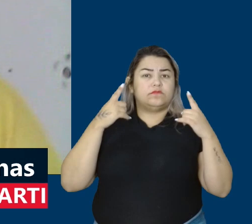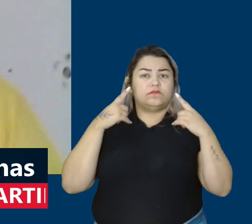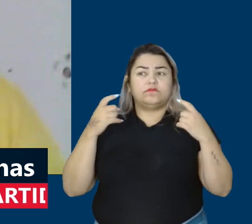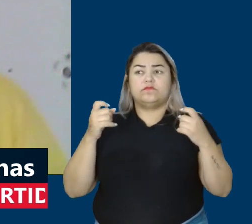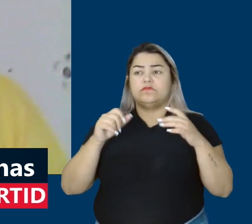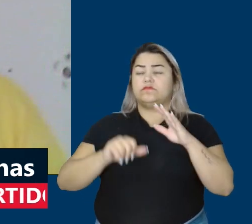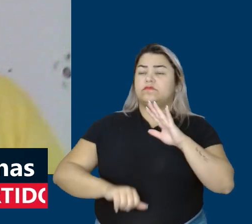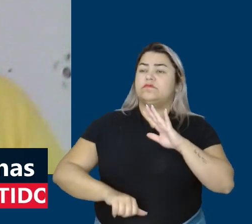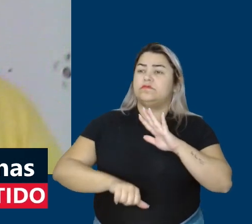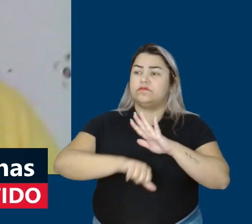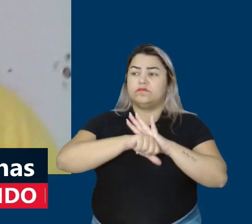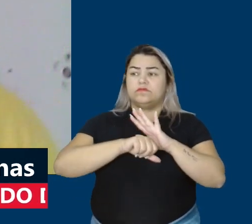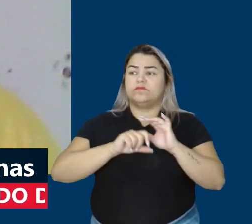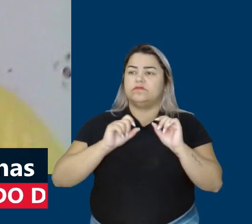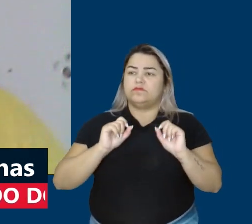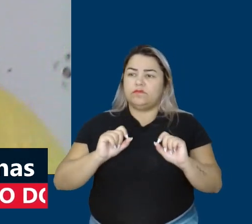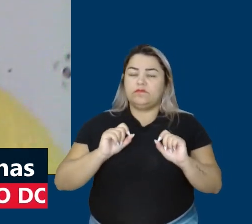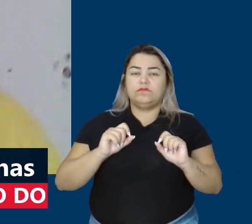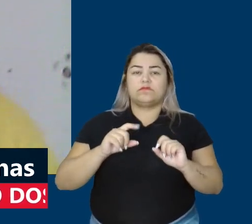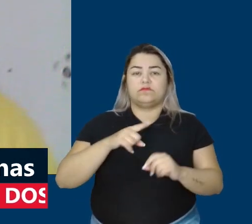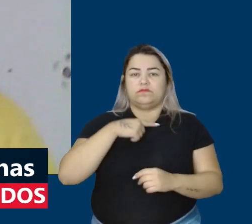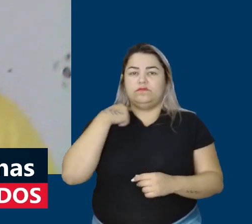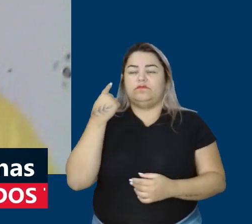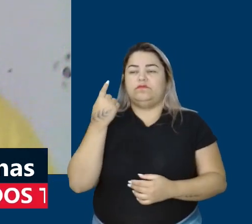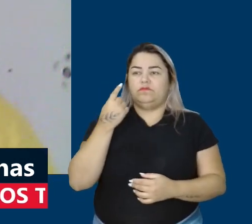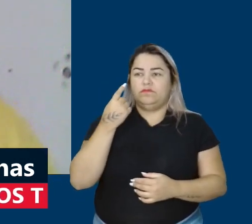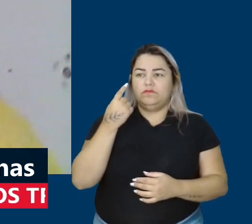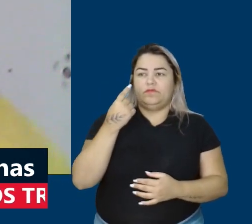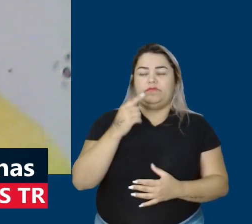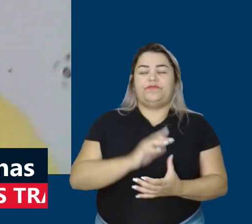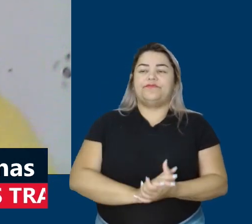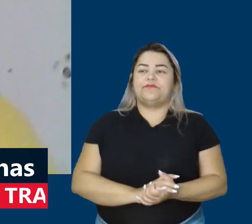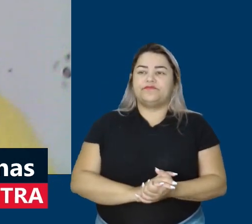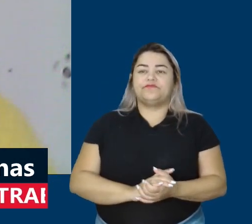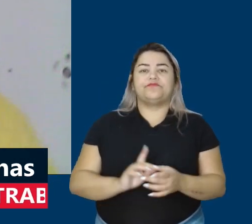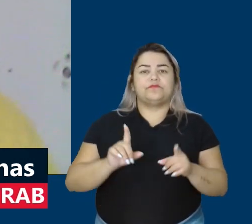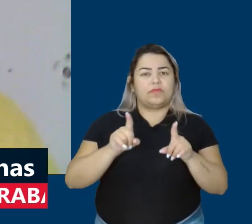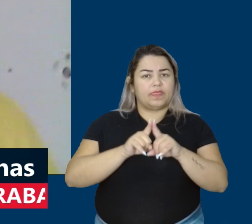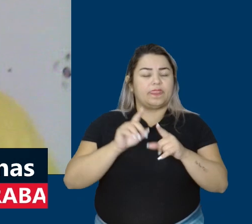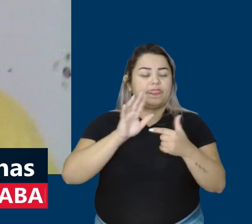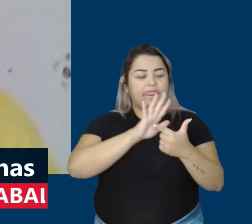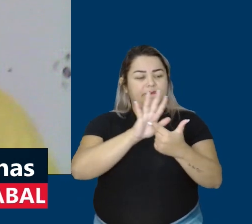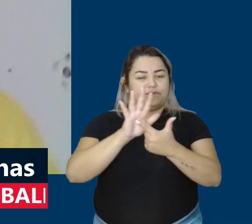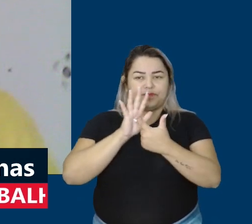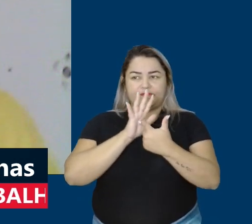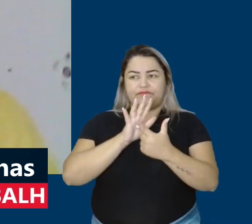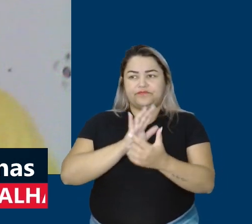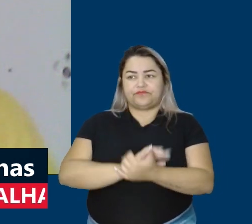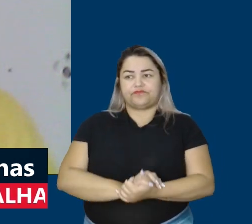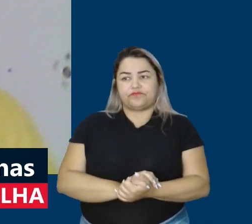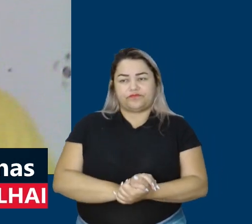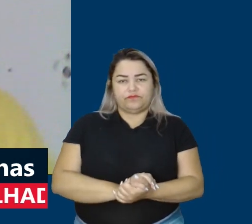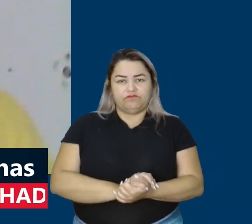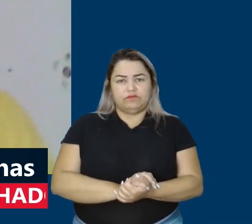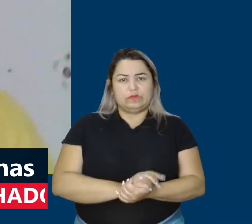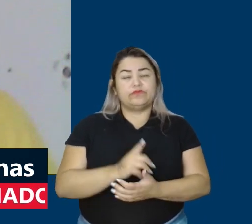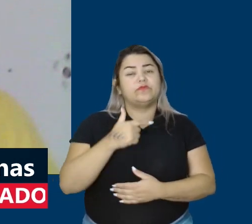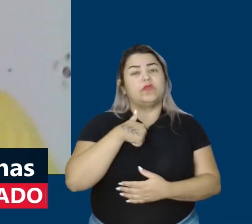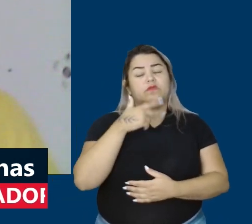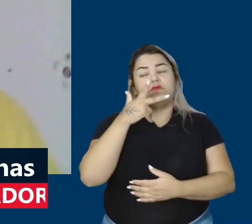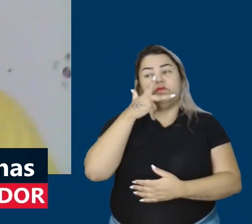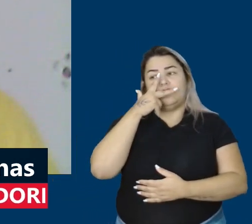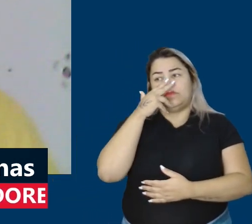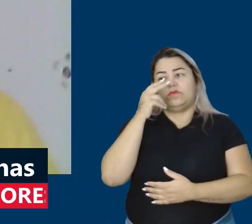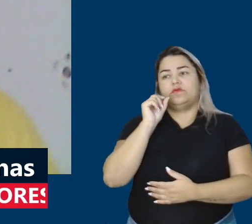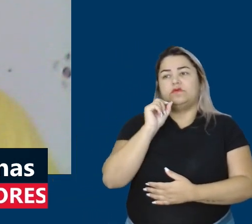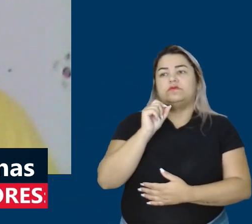violenta, a ponto de a gente chegar à morte. Então, as imagens aéreas, elas mostram muito isso, né? Bom, eu acho que